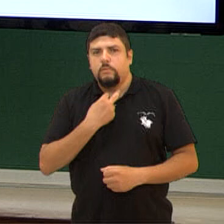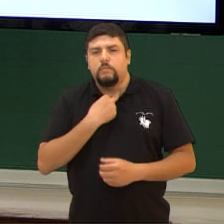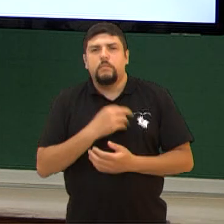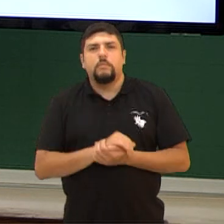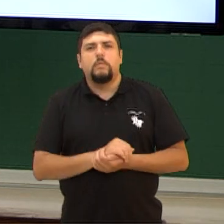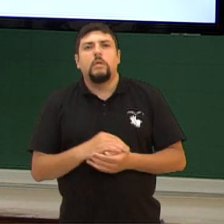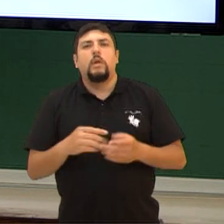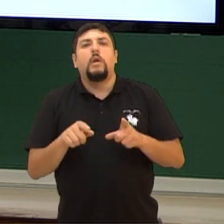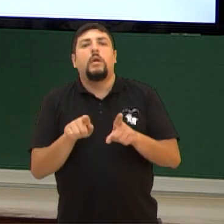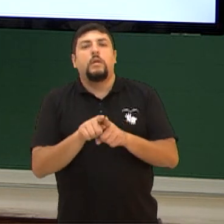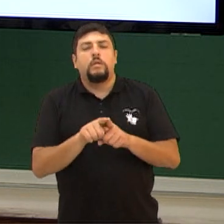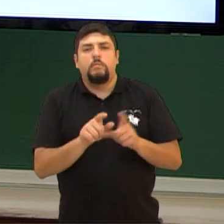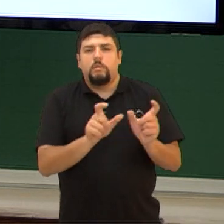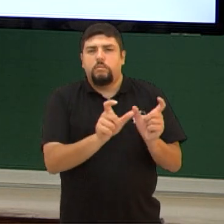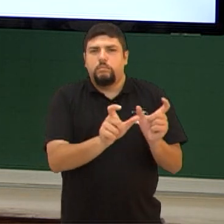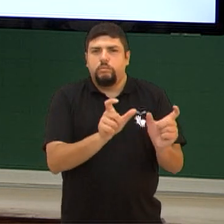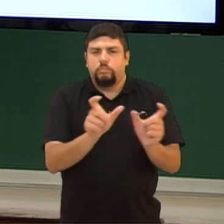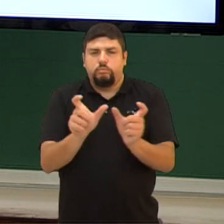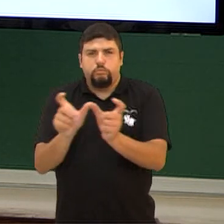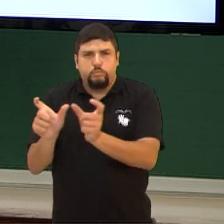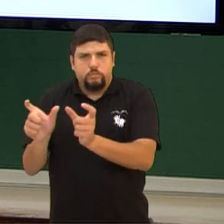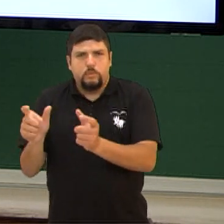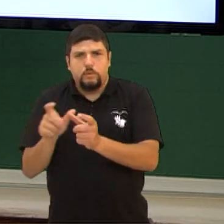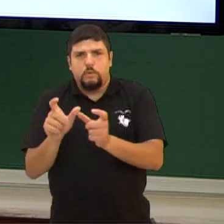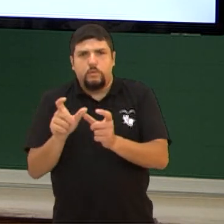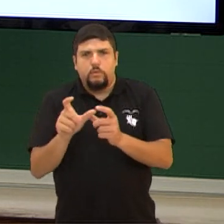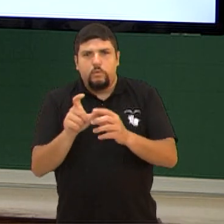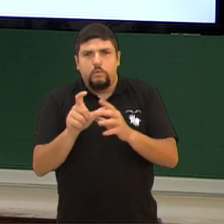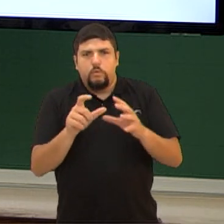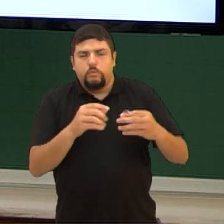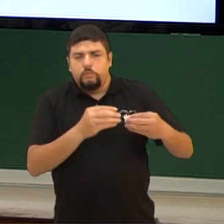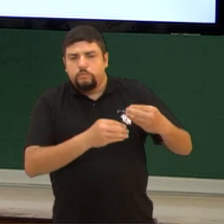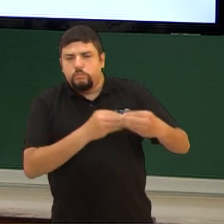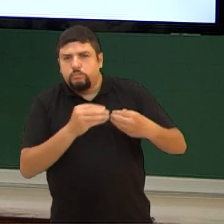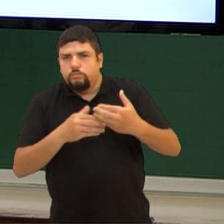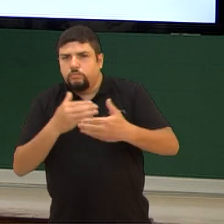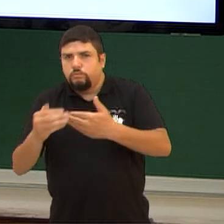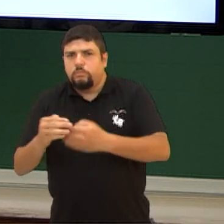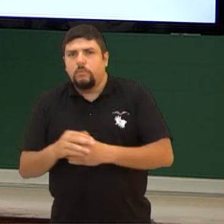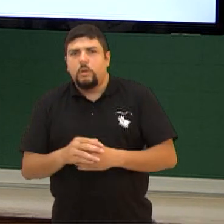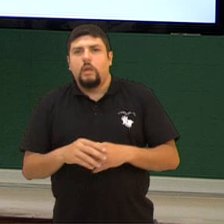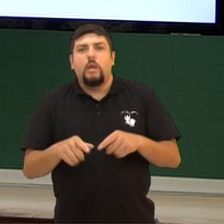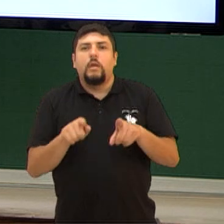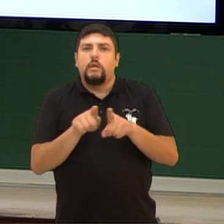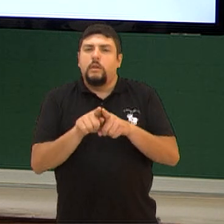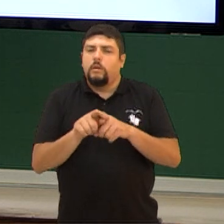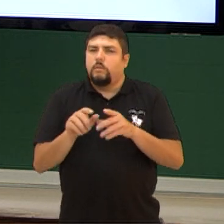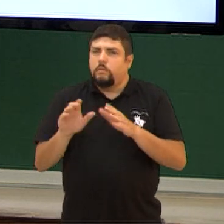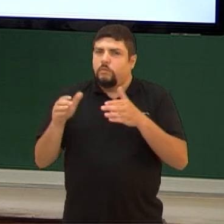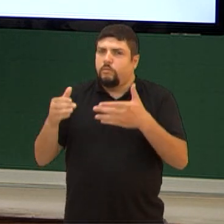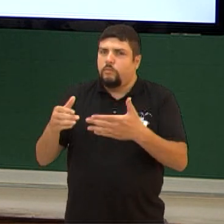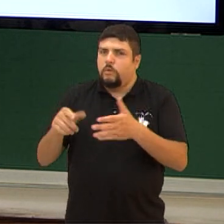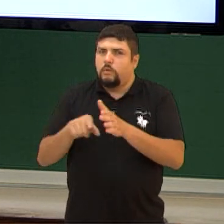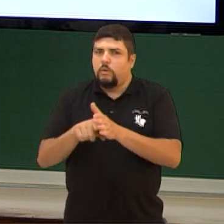Formação de palavras, a gente conversou um pouco sobre sufixo. E a gente trabalhou uma questão do Enem também, tá